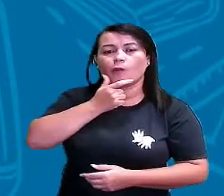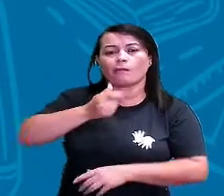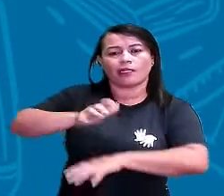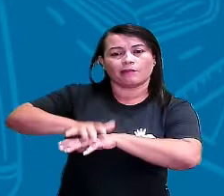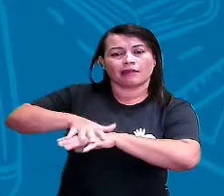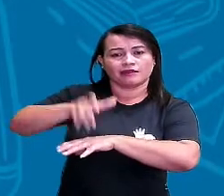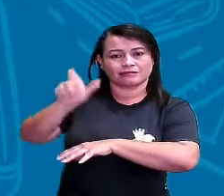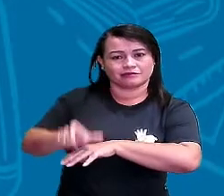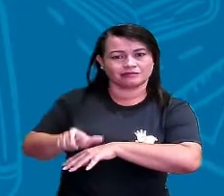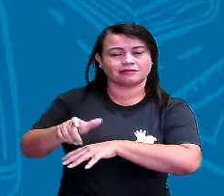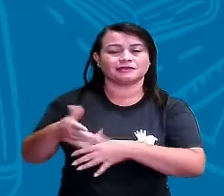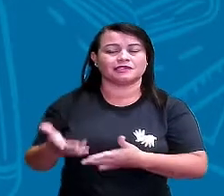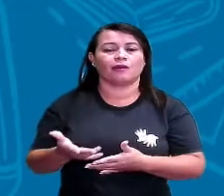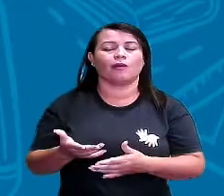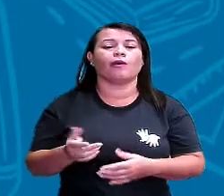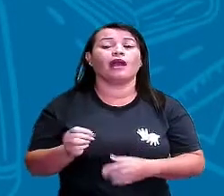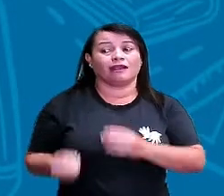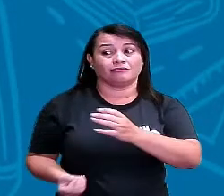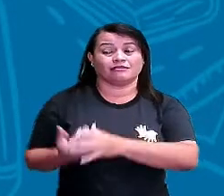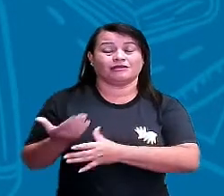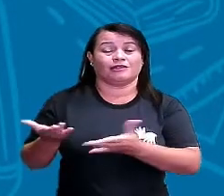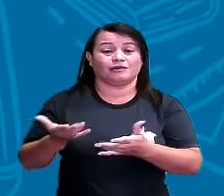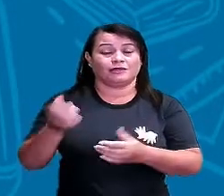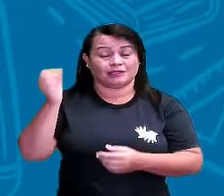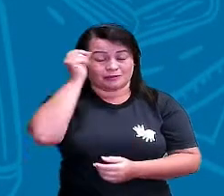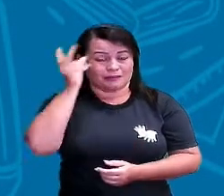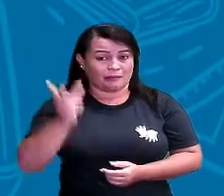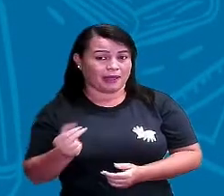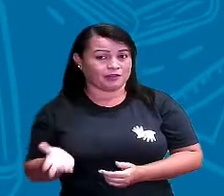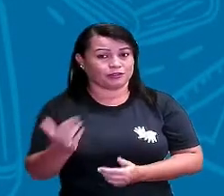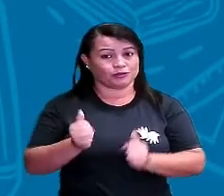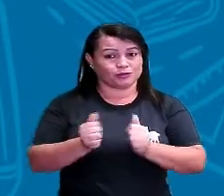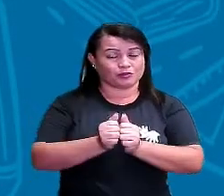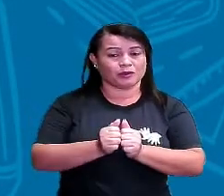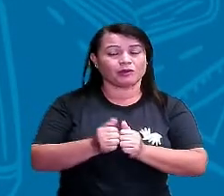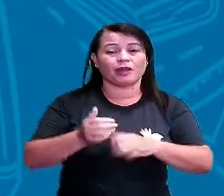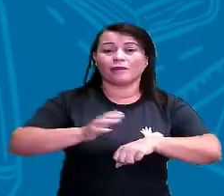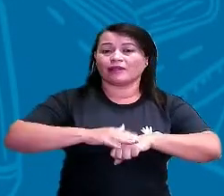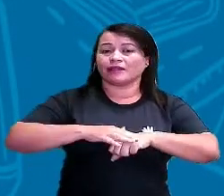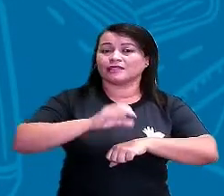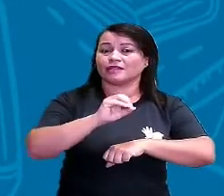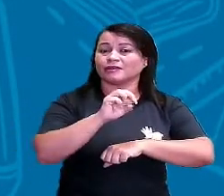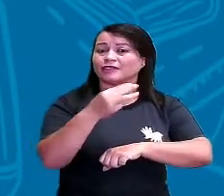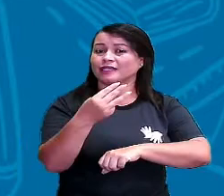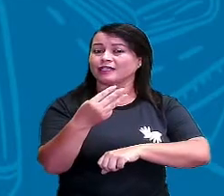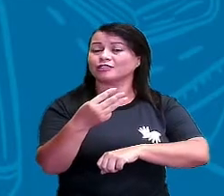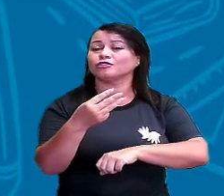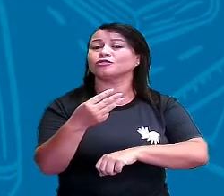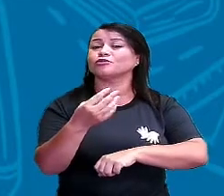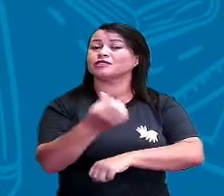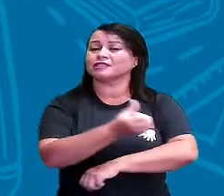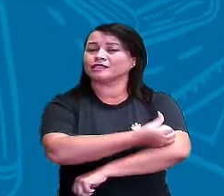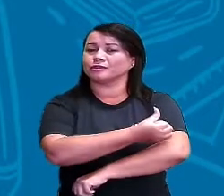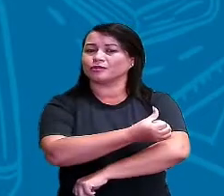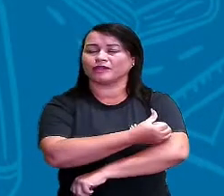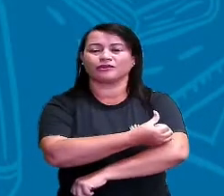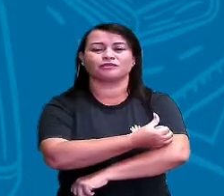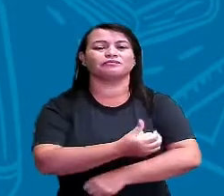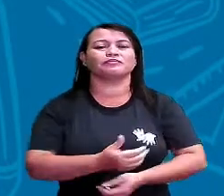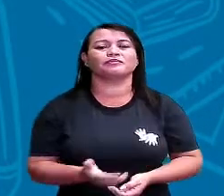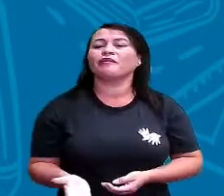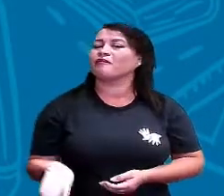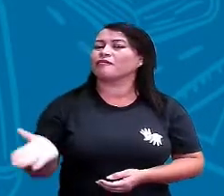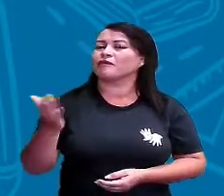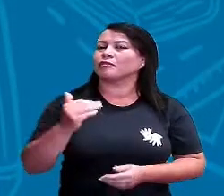Então se liga, vem comigo que a gente vai trabalhar aqui a habilidade 03 do 6º ano. Então